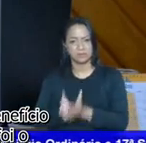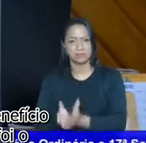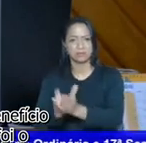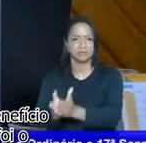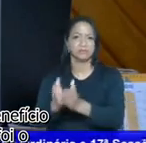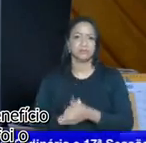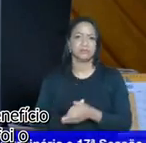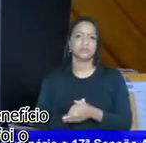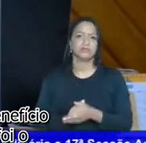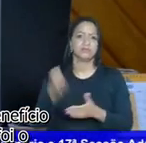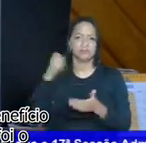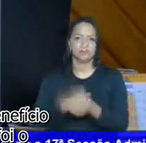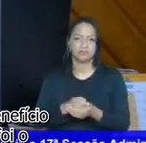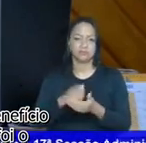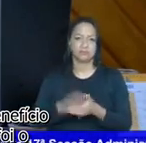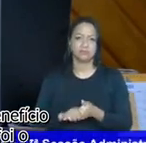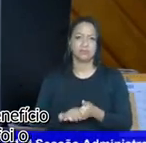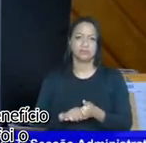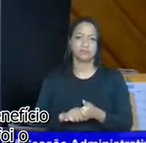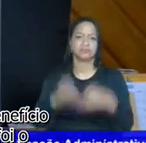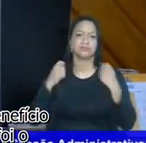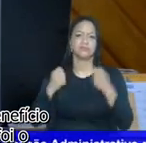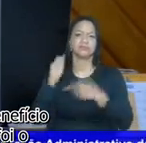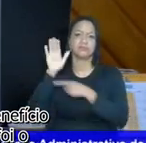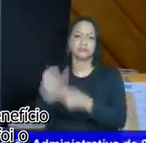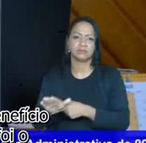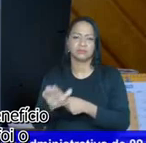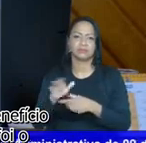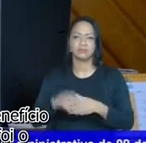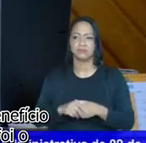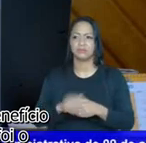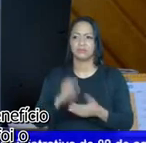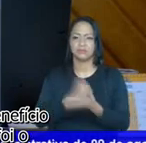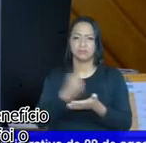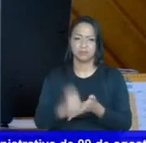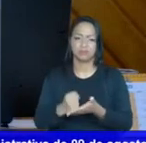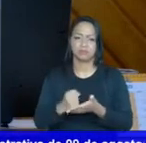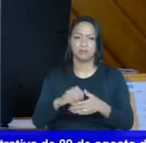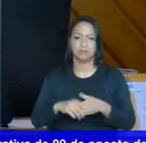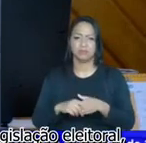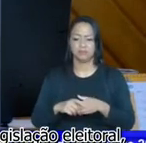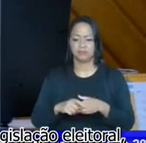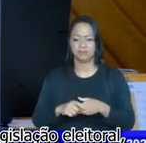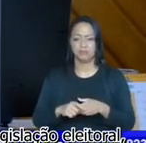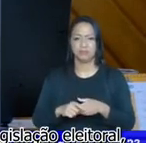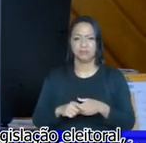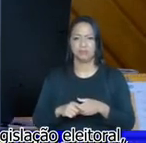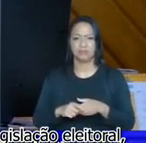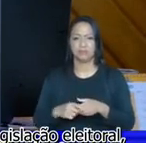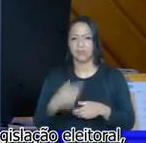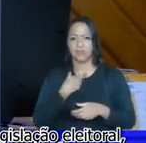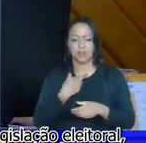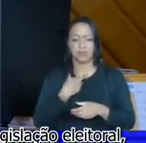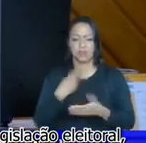supostamente, realizado os gastos em benefício da campanha. Quem gastou foi o contratado, foi o candidato. Isso não pode